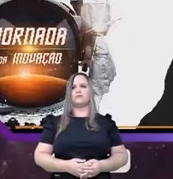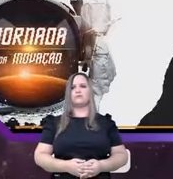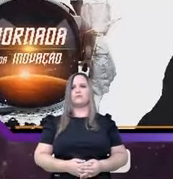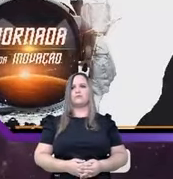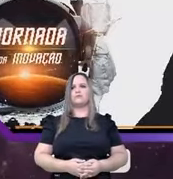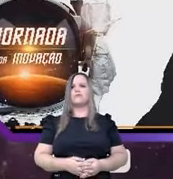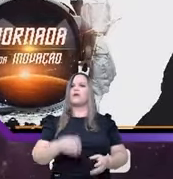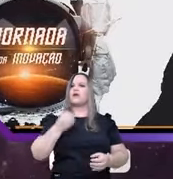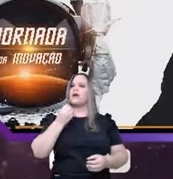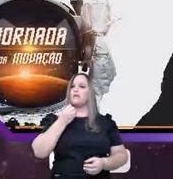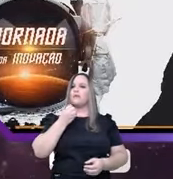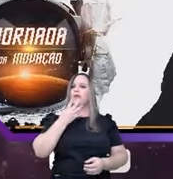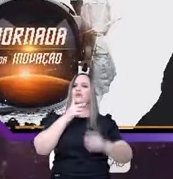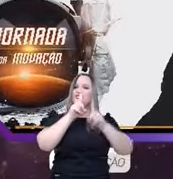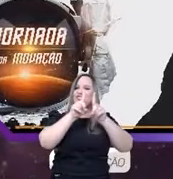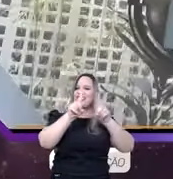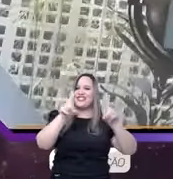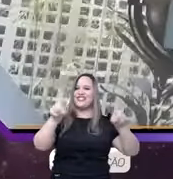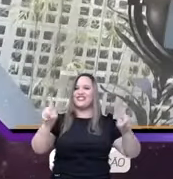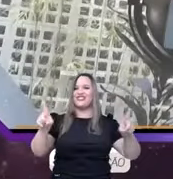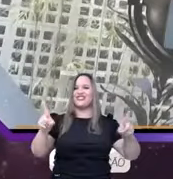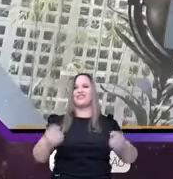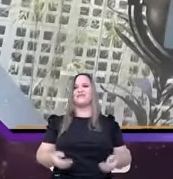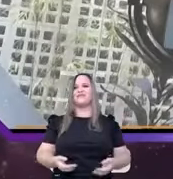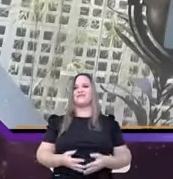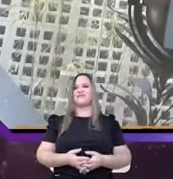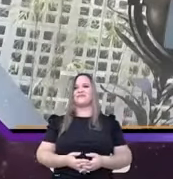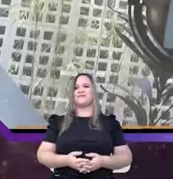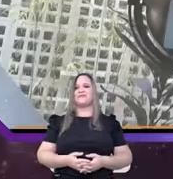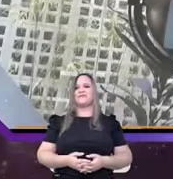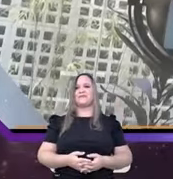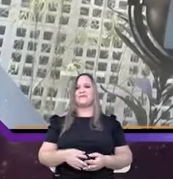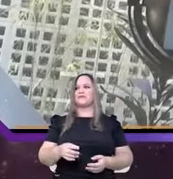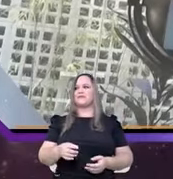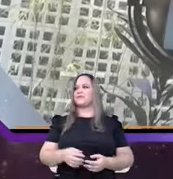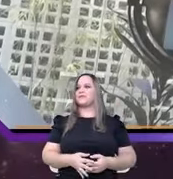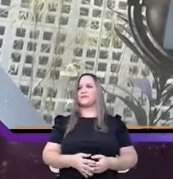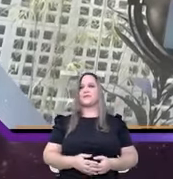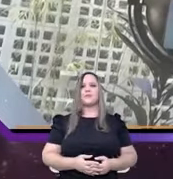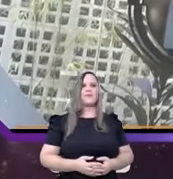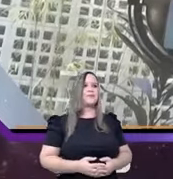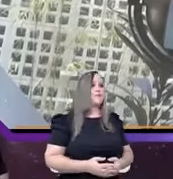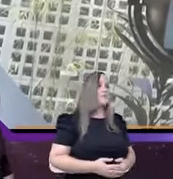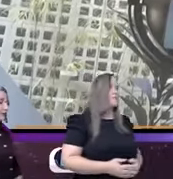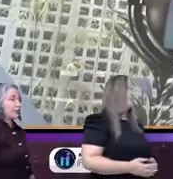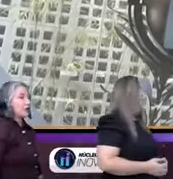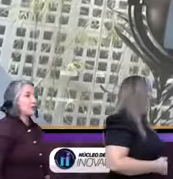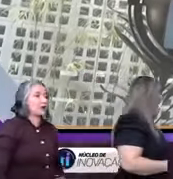Boa tarde, bom dia. Doutor Cândido, o depoimento do